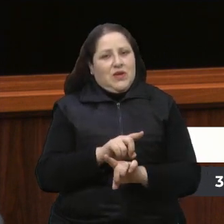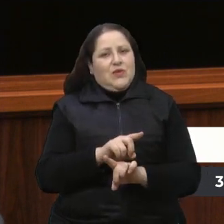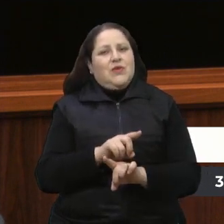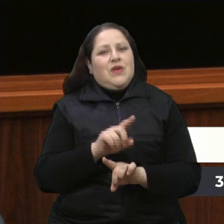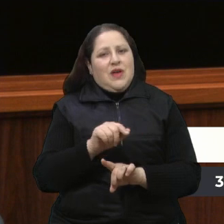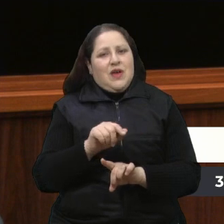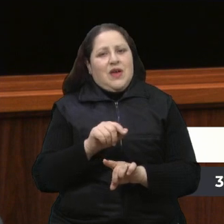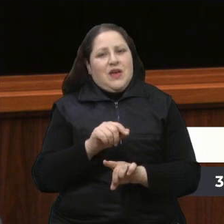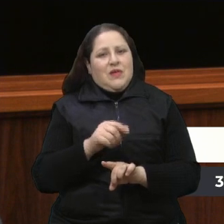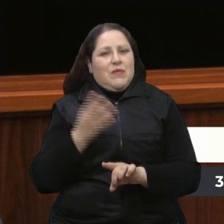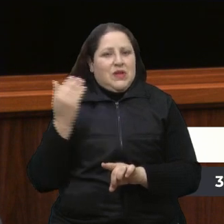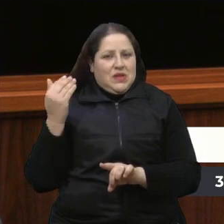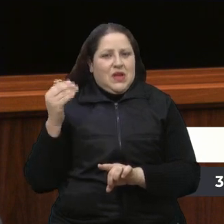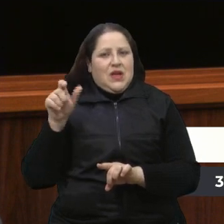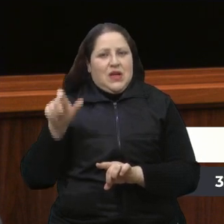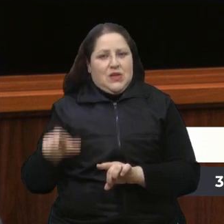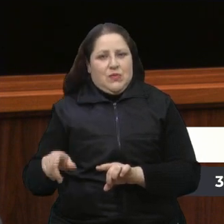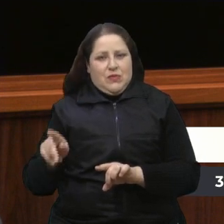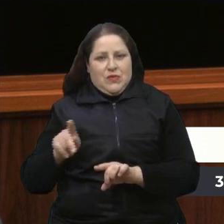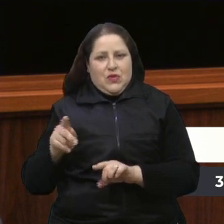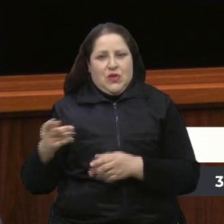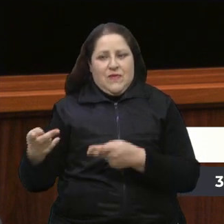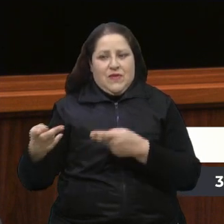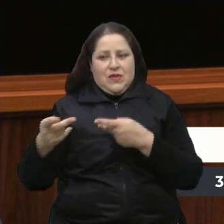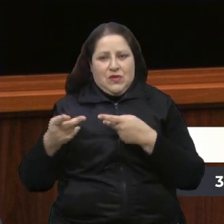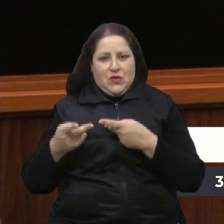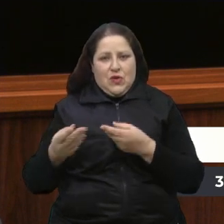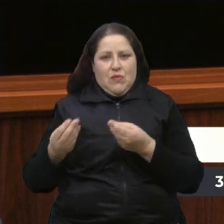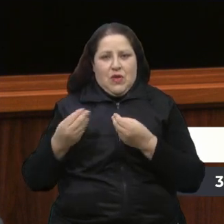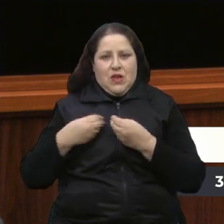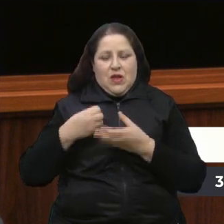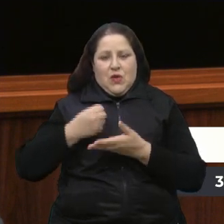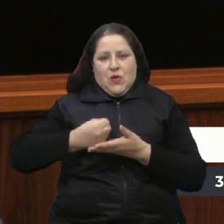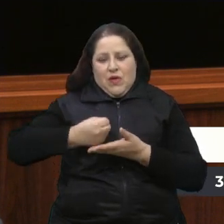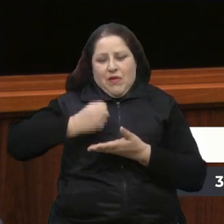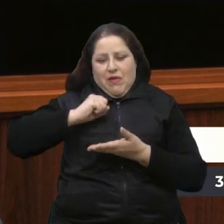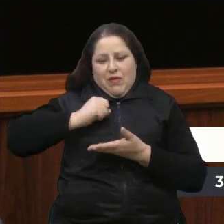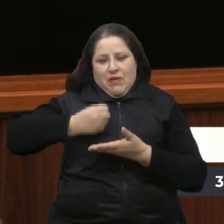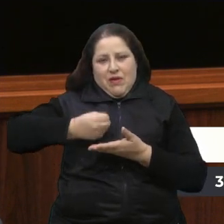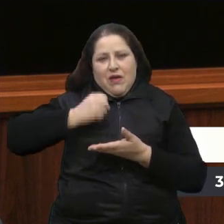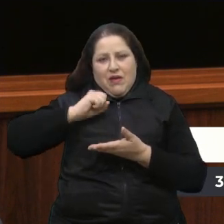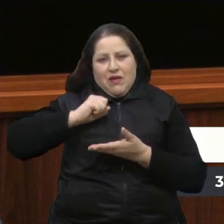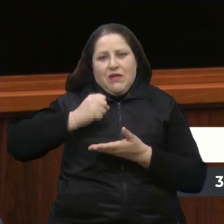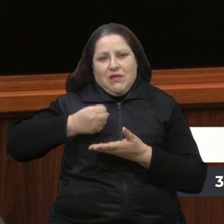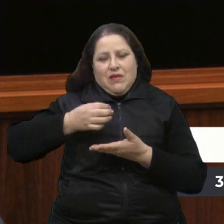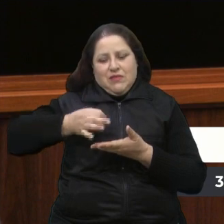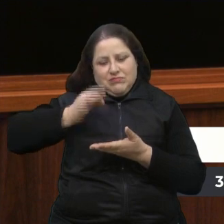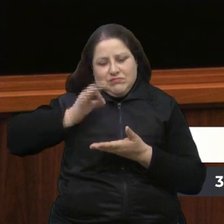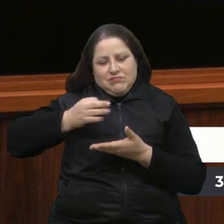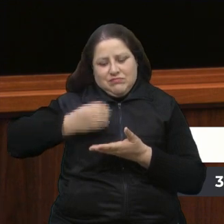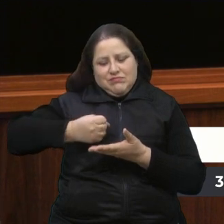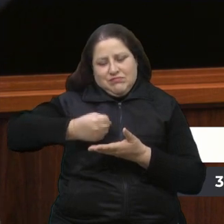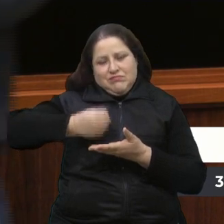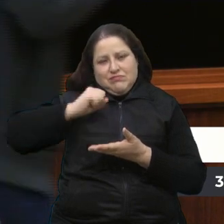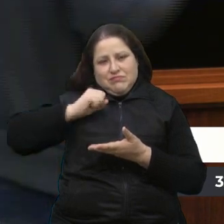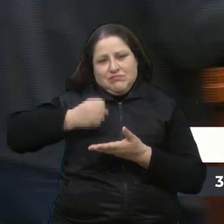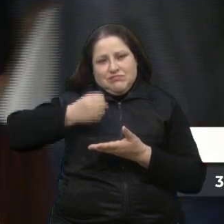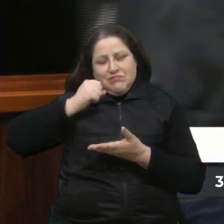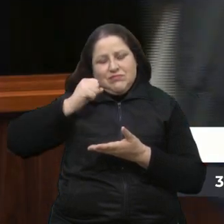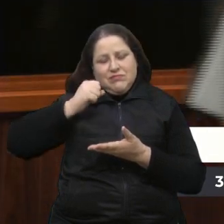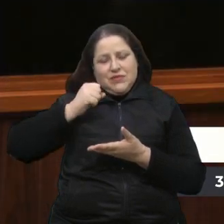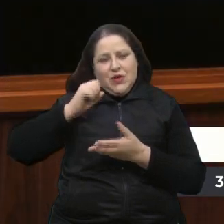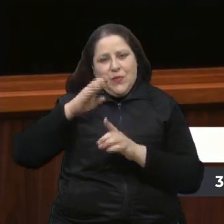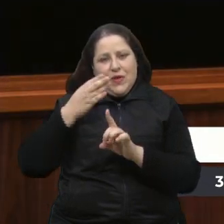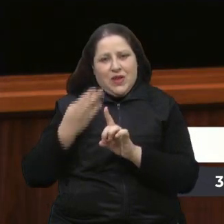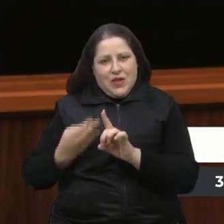apropriada ele aqui ela me trouxe a caneca como era morativa me trouxe ali umas lembrança